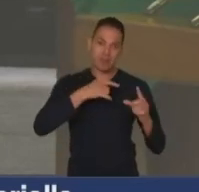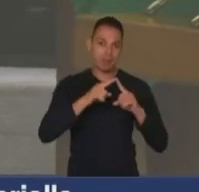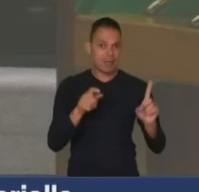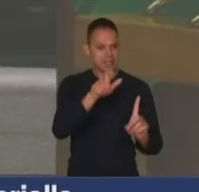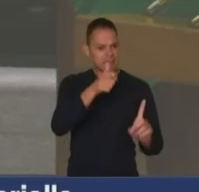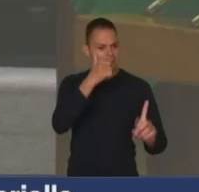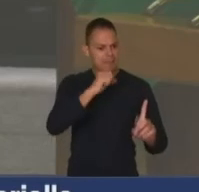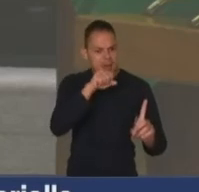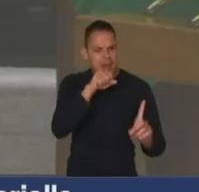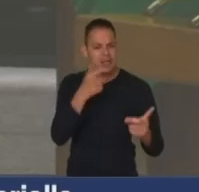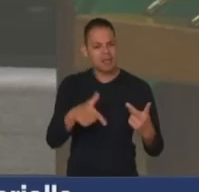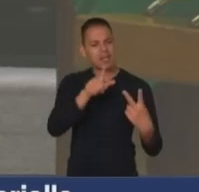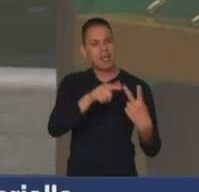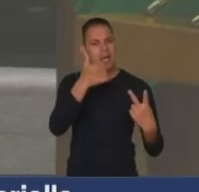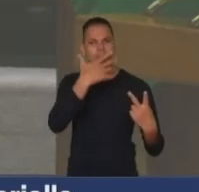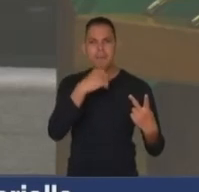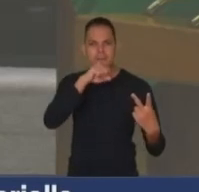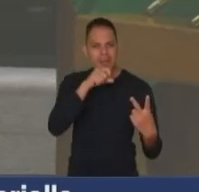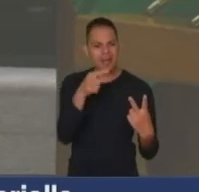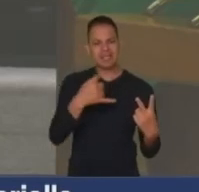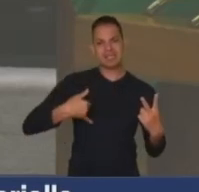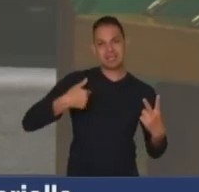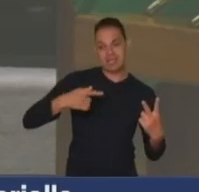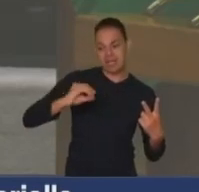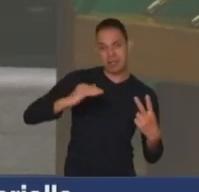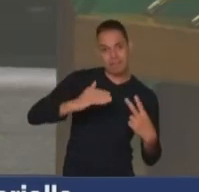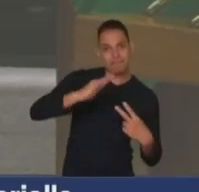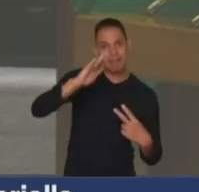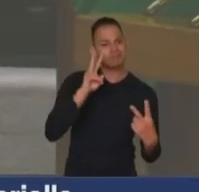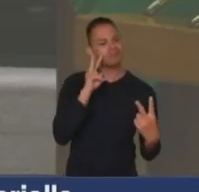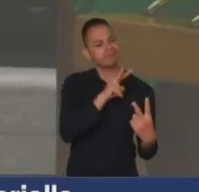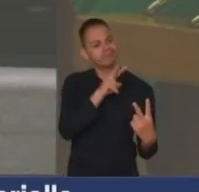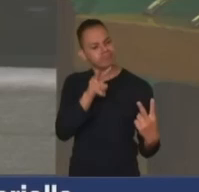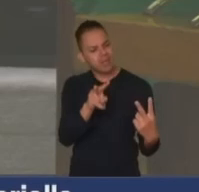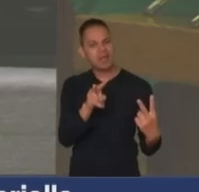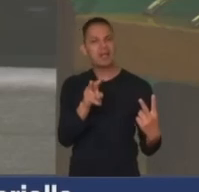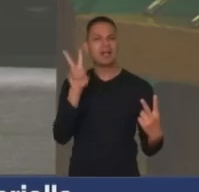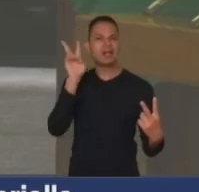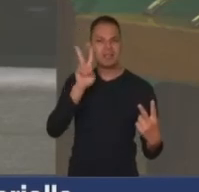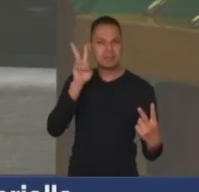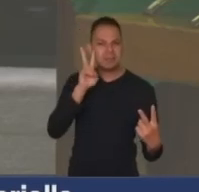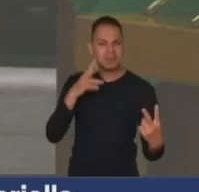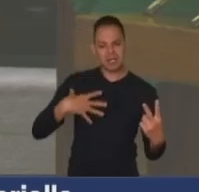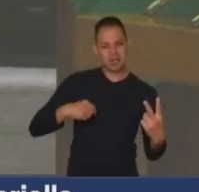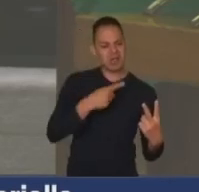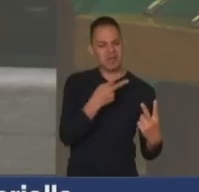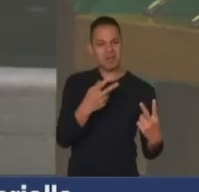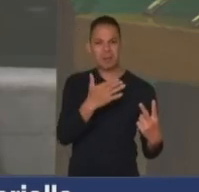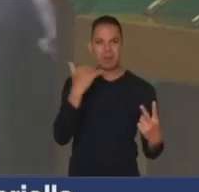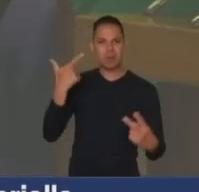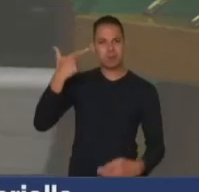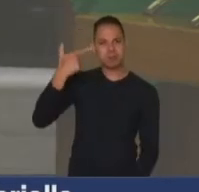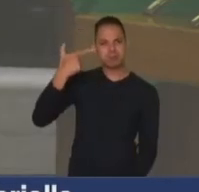mãe e meu pai lutando com mais de 70 anos, falando e revivendo a dor de ter perdido uma filha com 5 tiros na